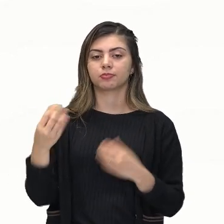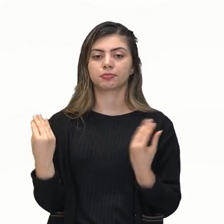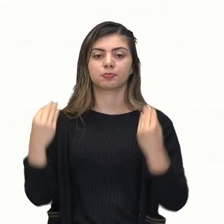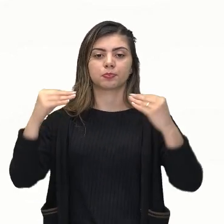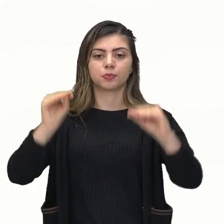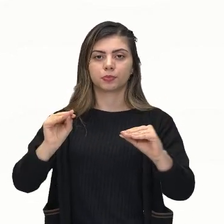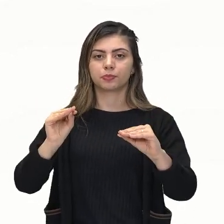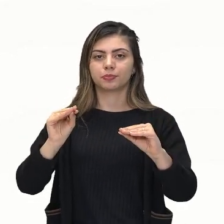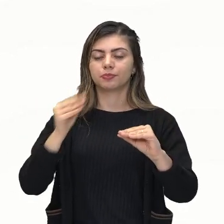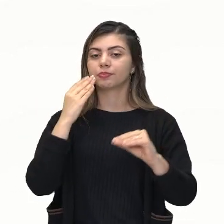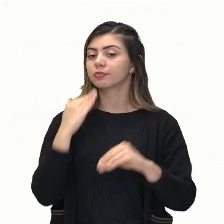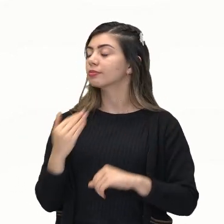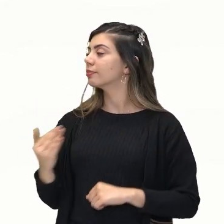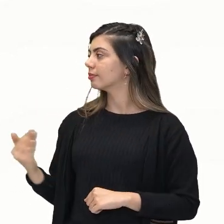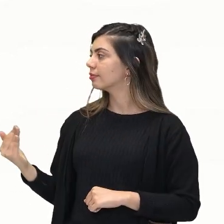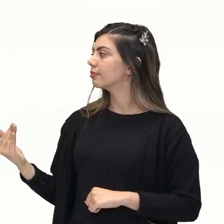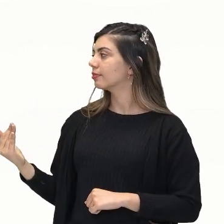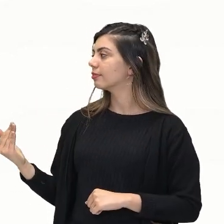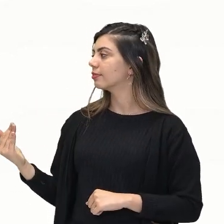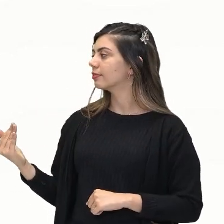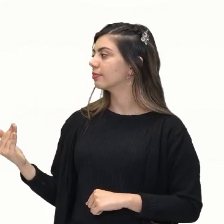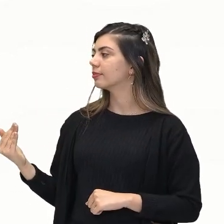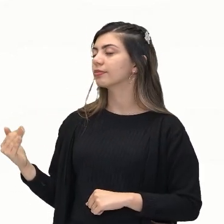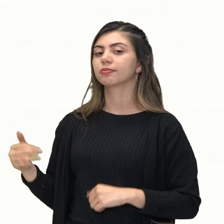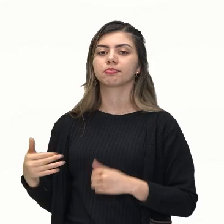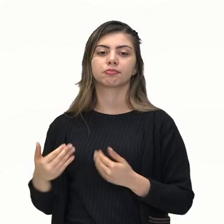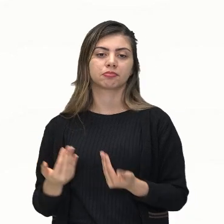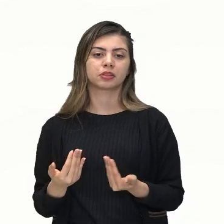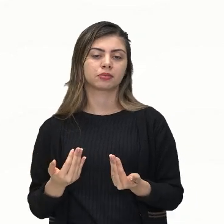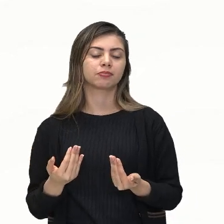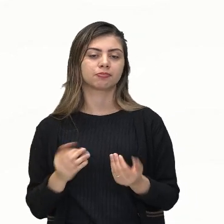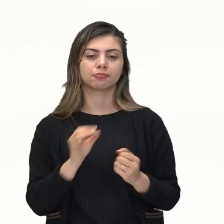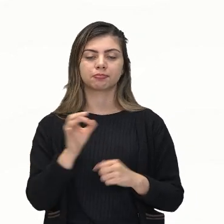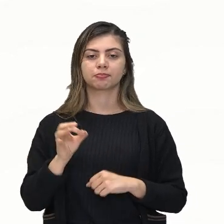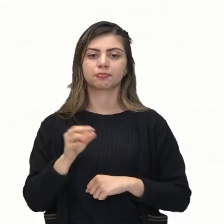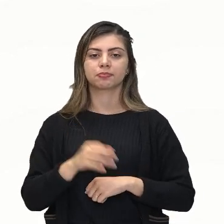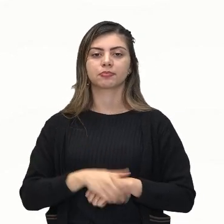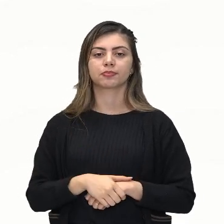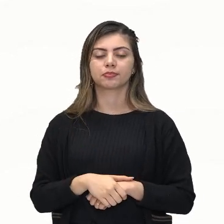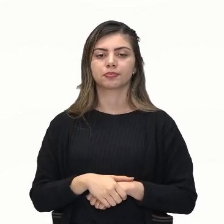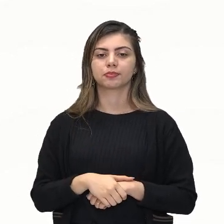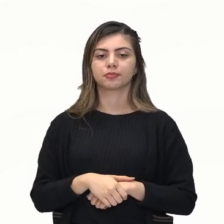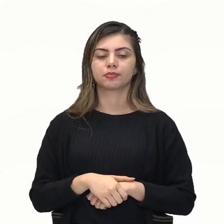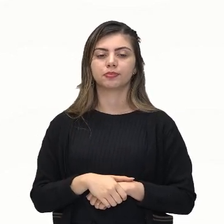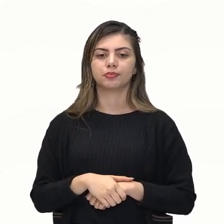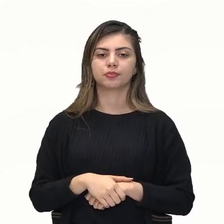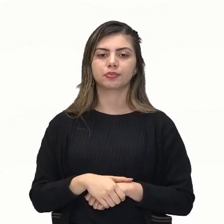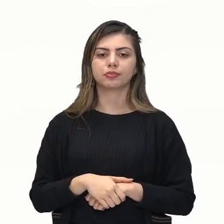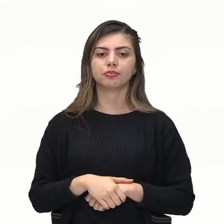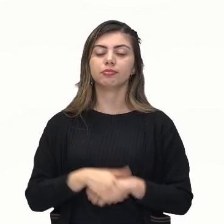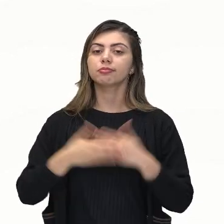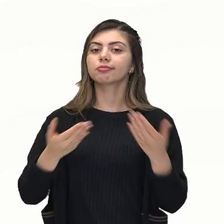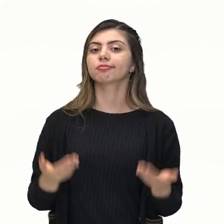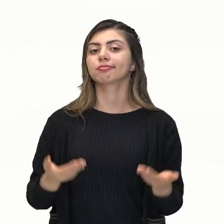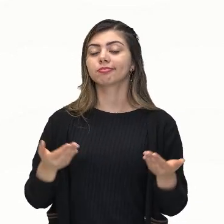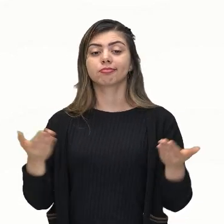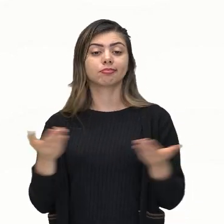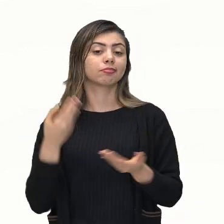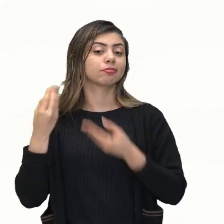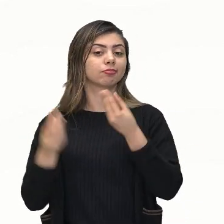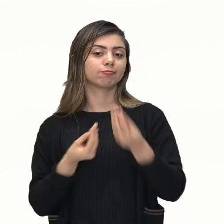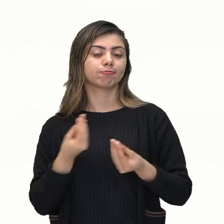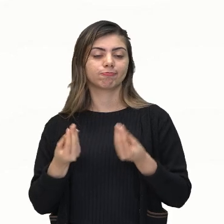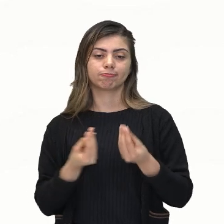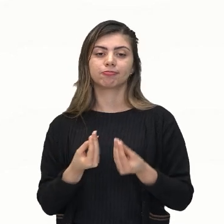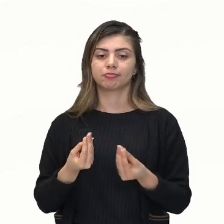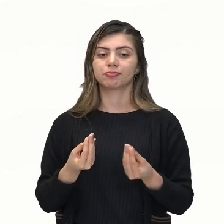3,50, tá? Ou 3,5, não vai fazer diferença nenhuma. Tá bom? E aí agora, olha aí, ó,